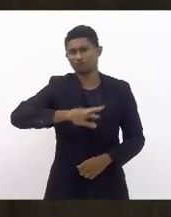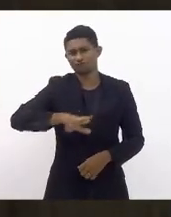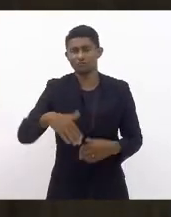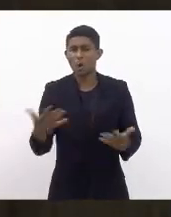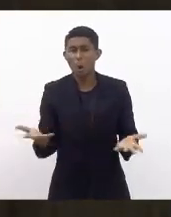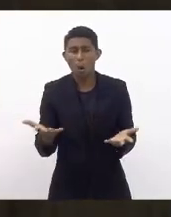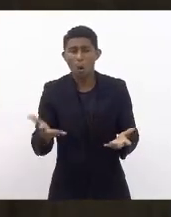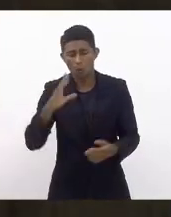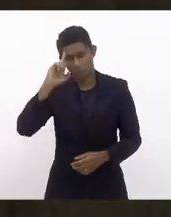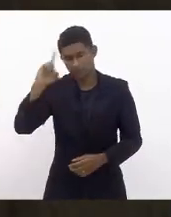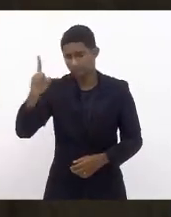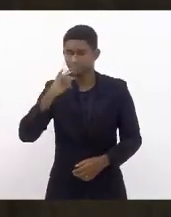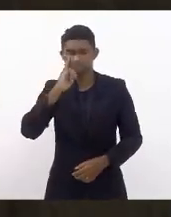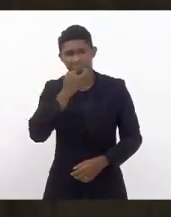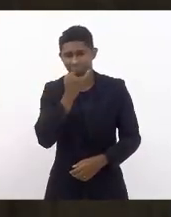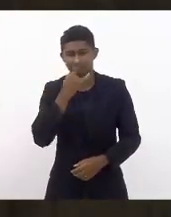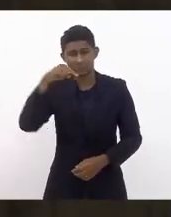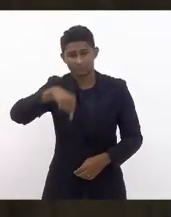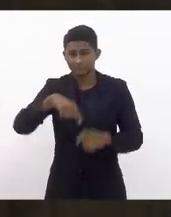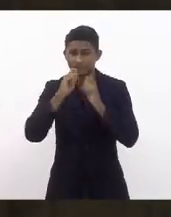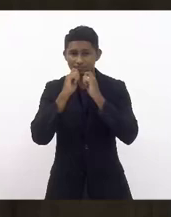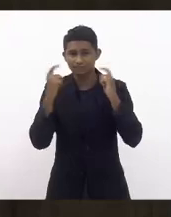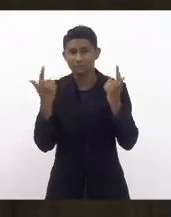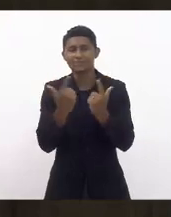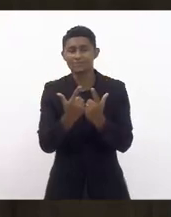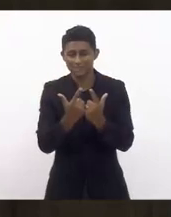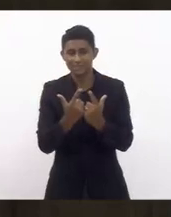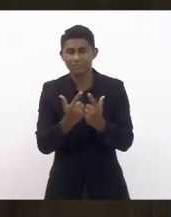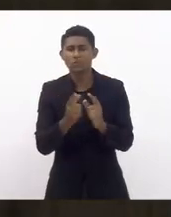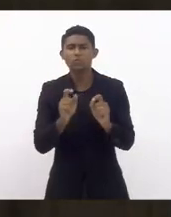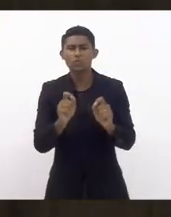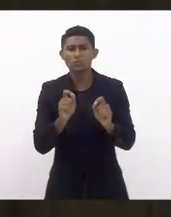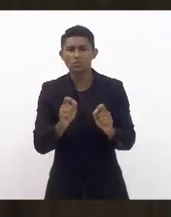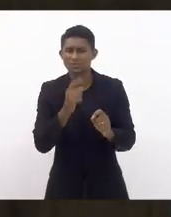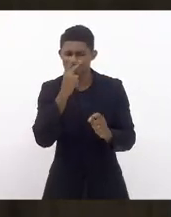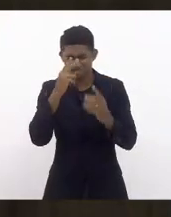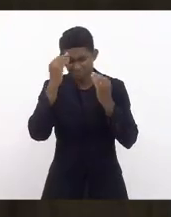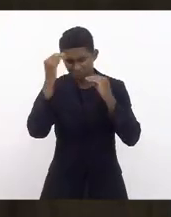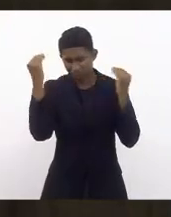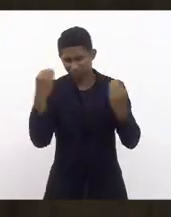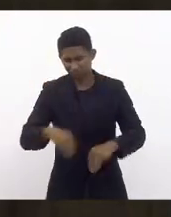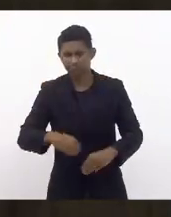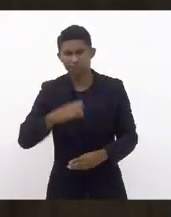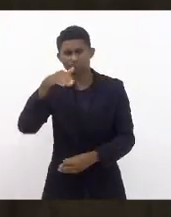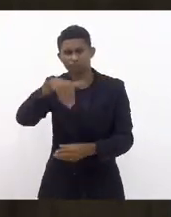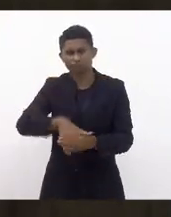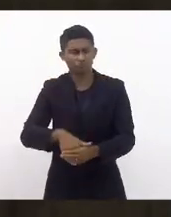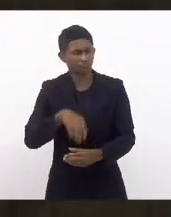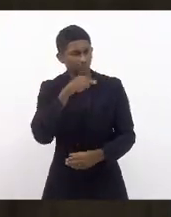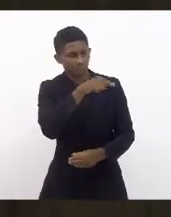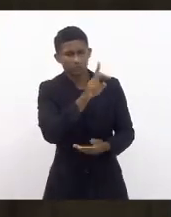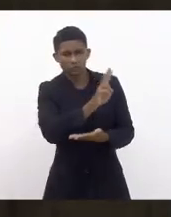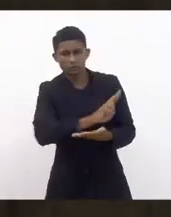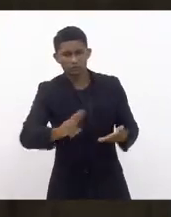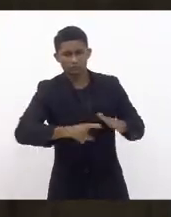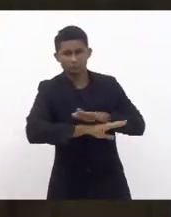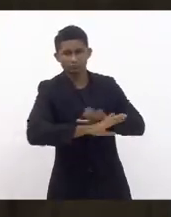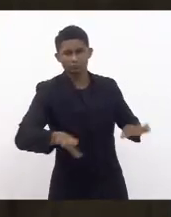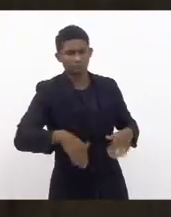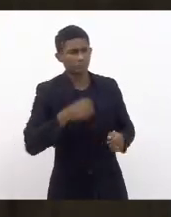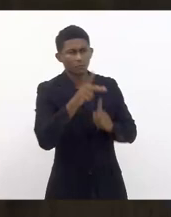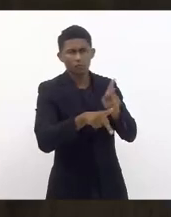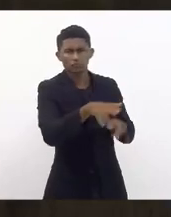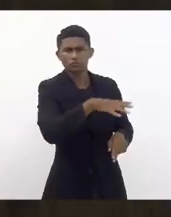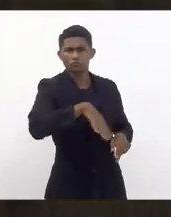muito triste. A Assembleia Legislativa se render e votar contra uma extinção de uma universidade, onde a população lutou muito